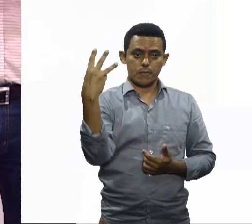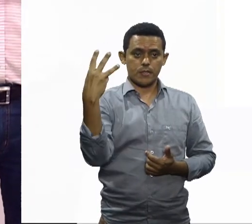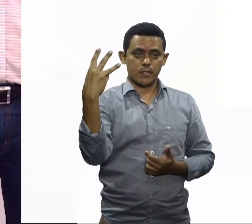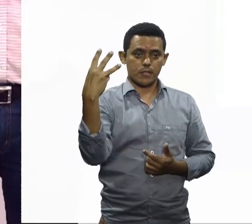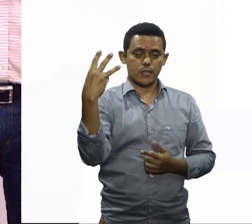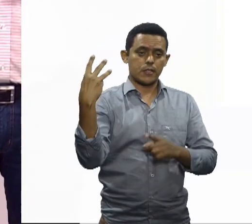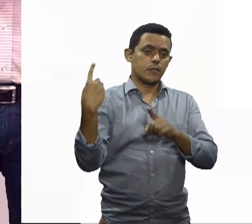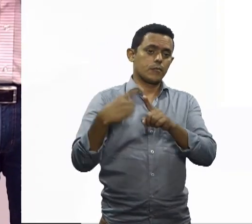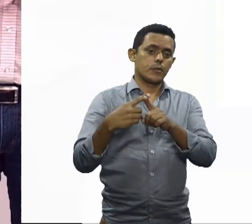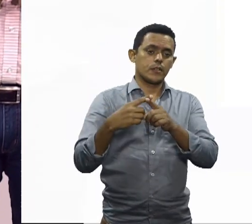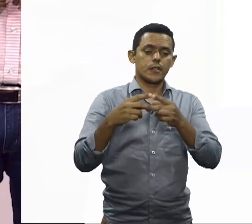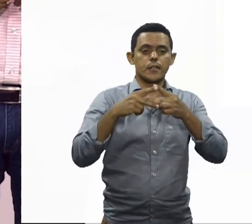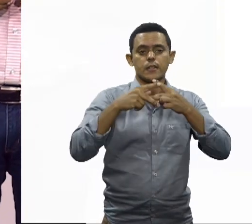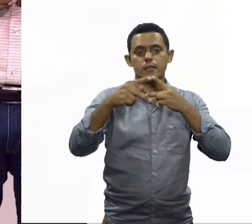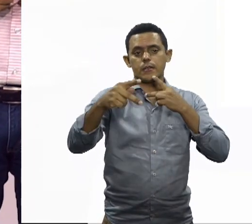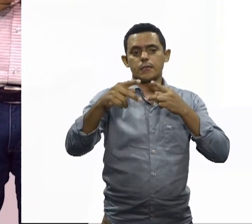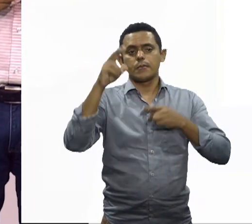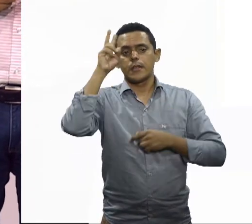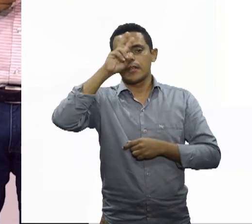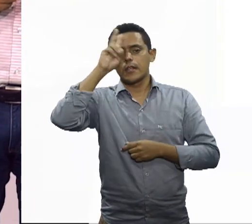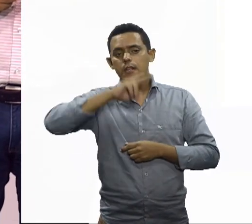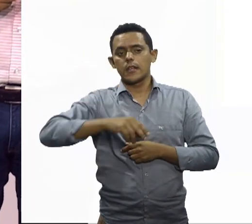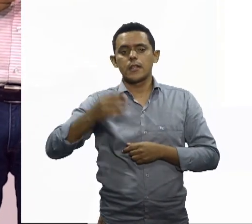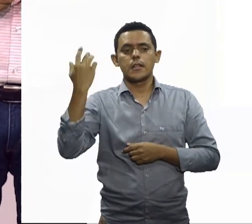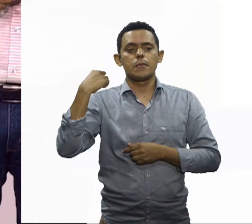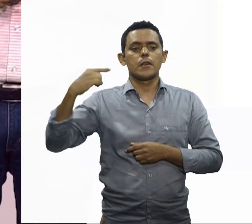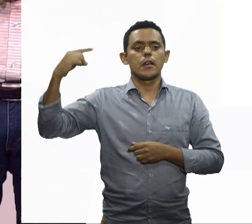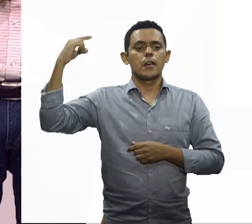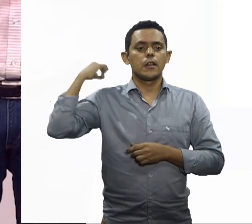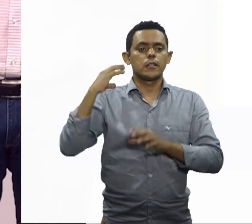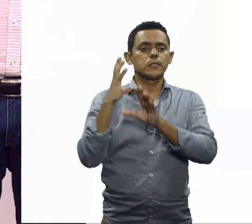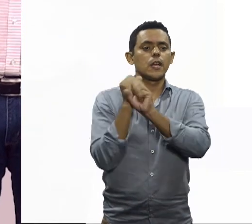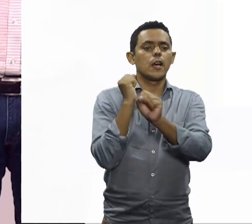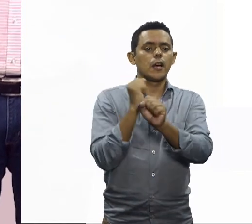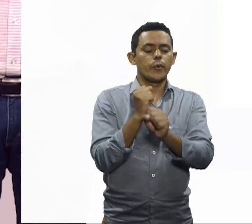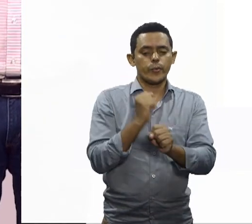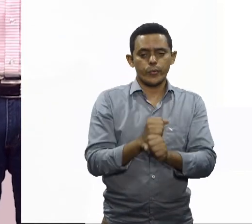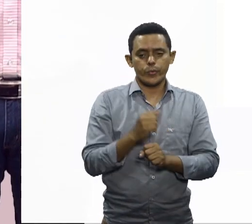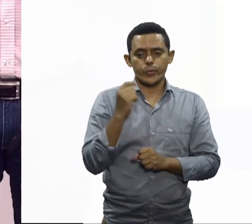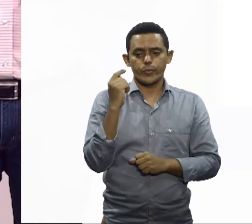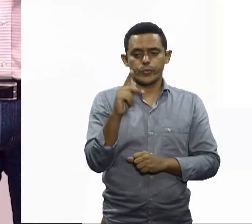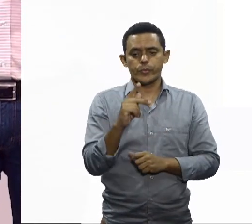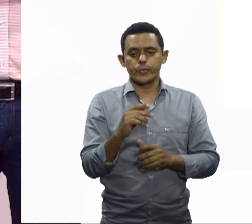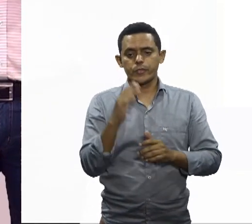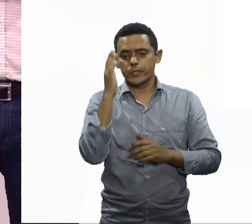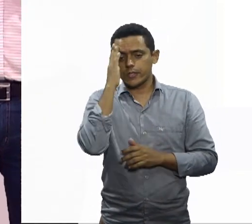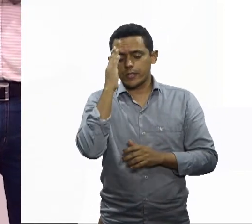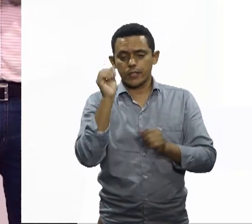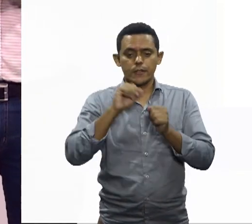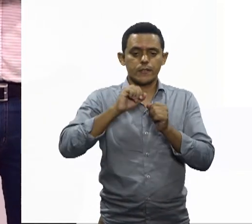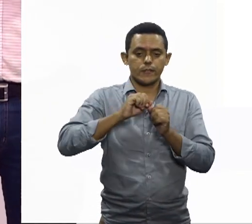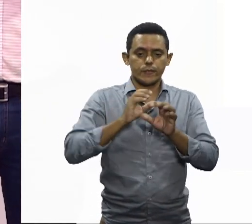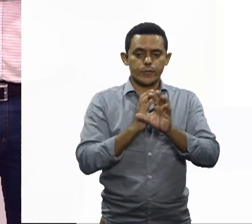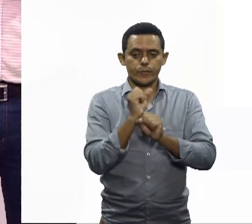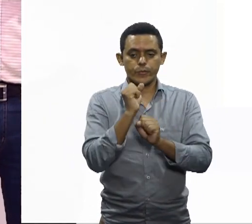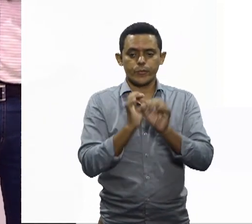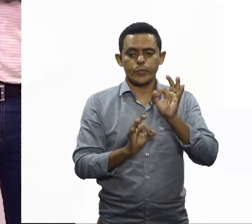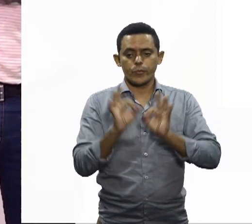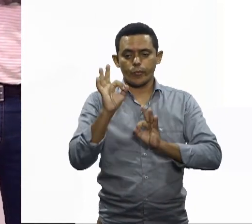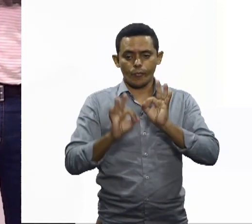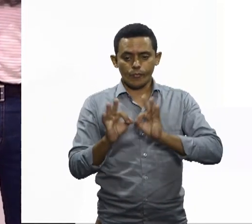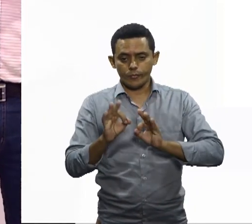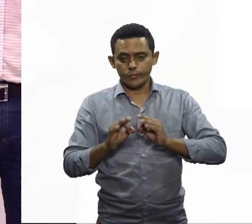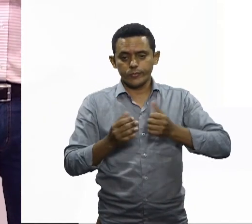terceira? Lembra um assunto que eu dei para vocês sobre potência de mesma base? Que quando você multiplica potência de mesma base,